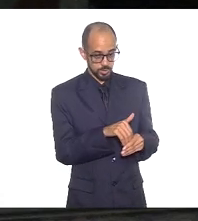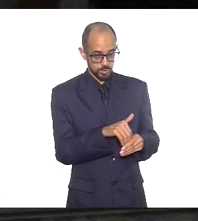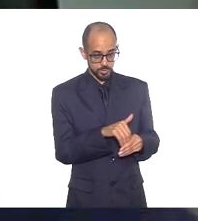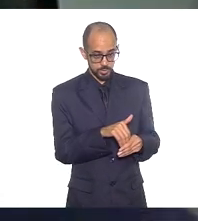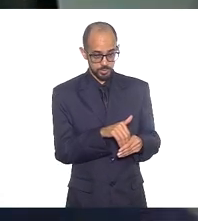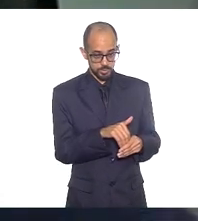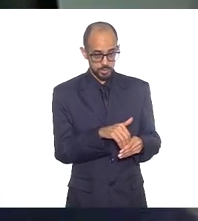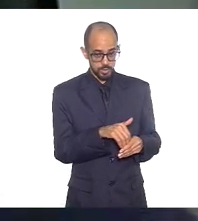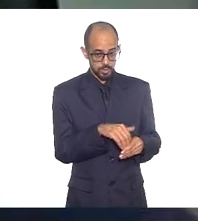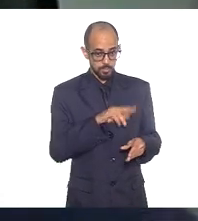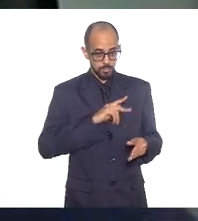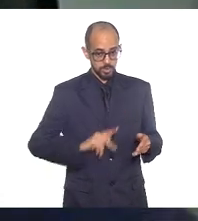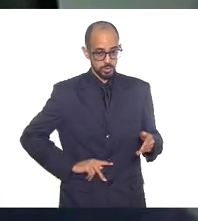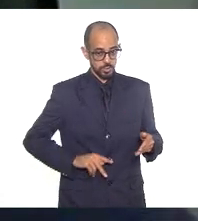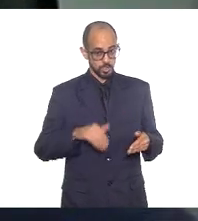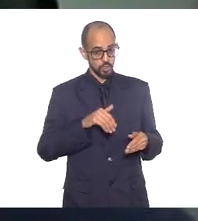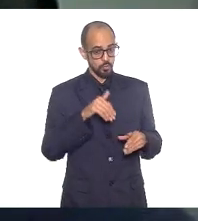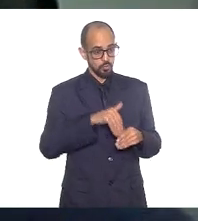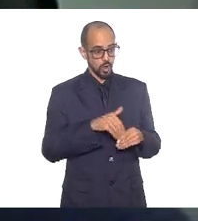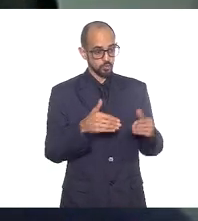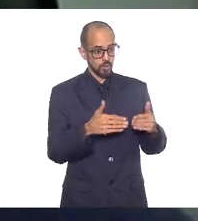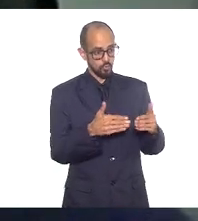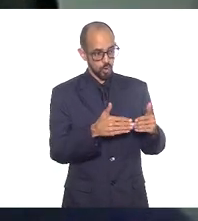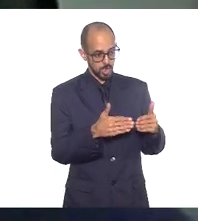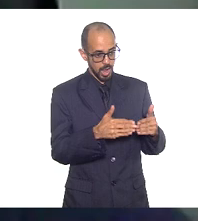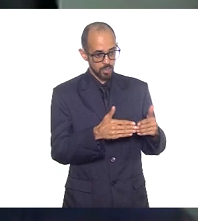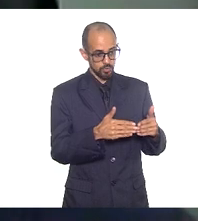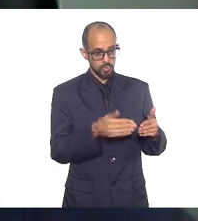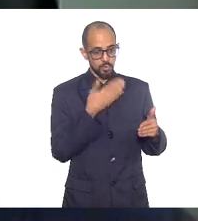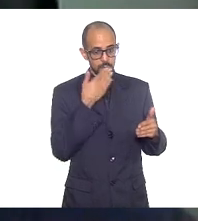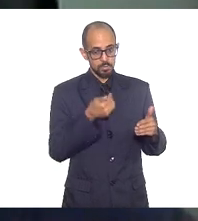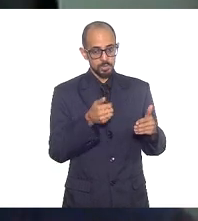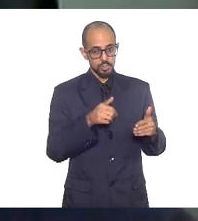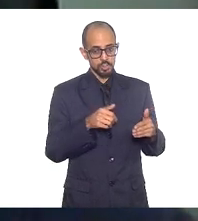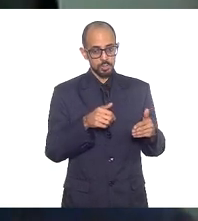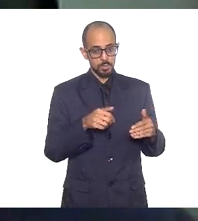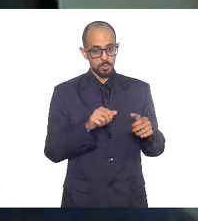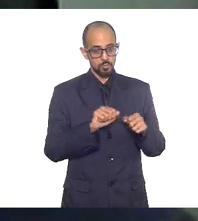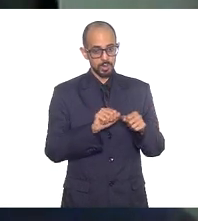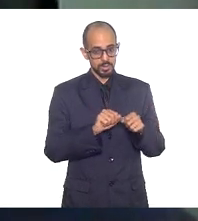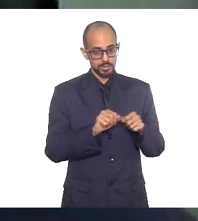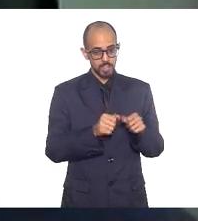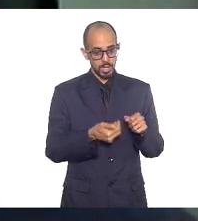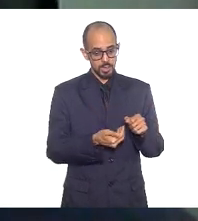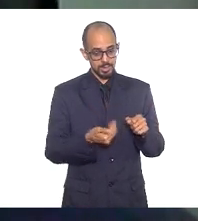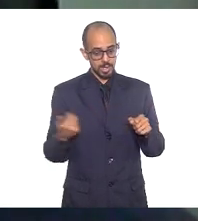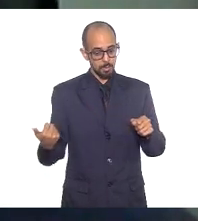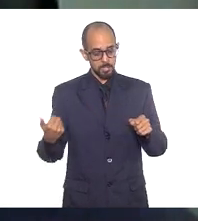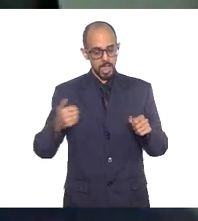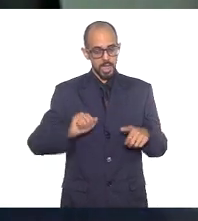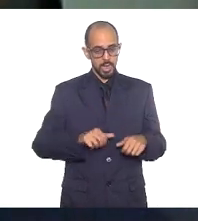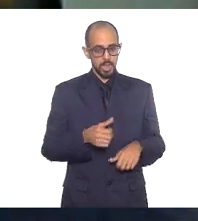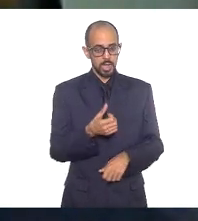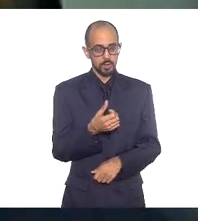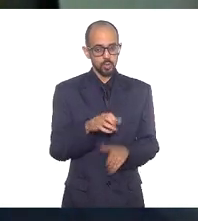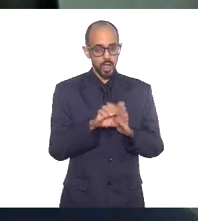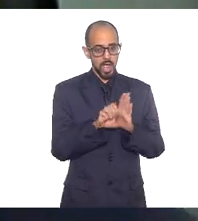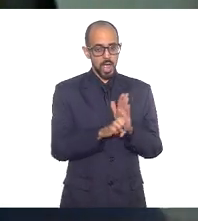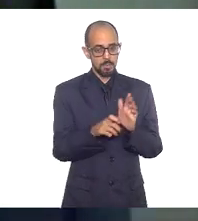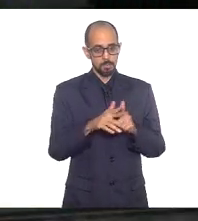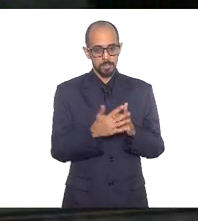Presidente, eu vou votar favoravelmente e vou deixar para fazer o destaque em plenário da emenda